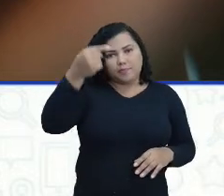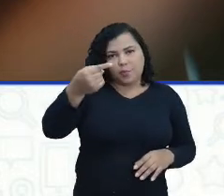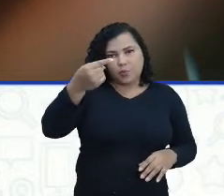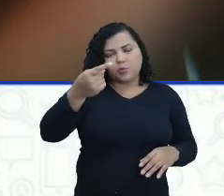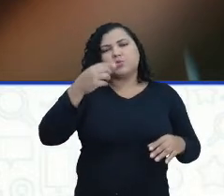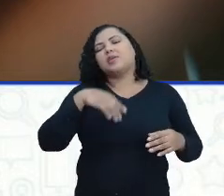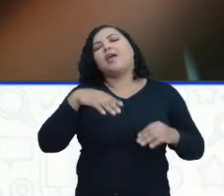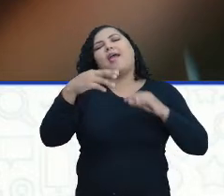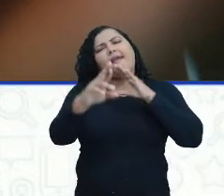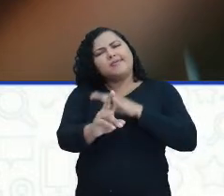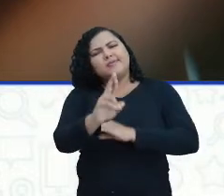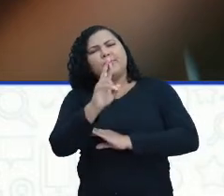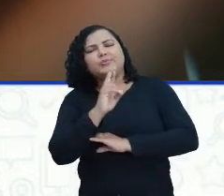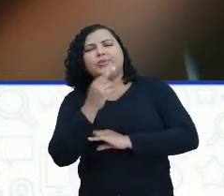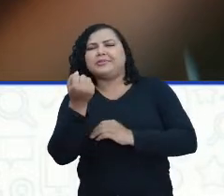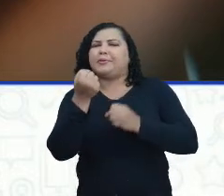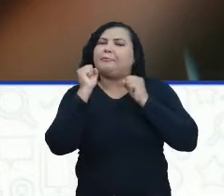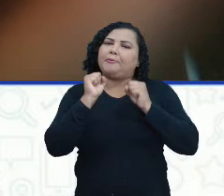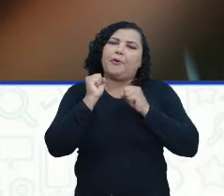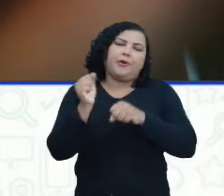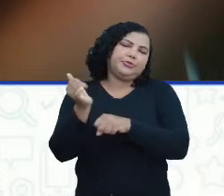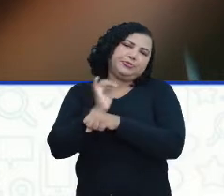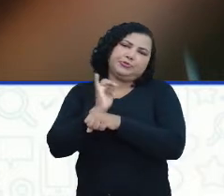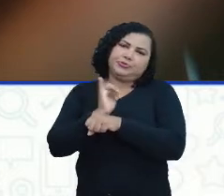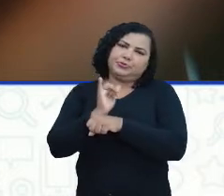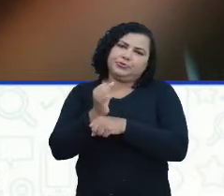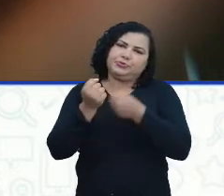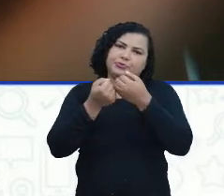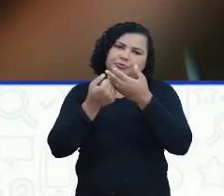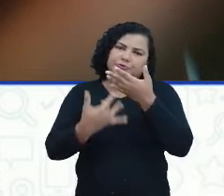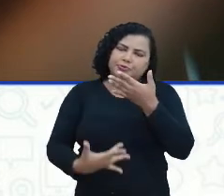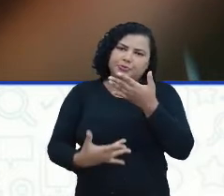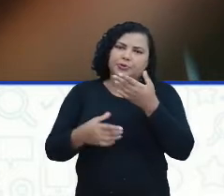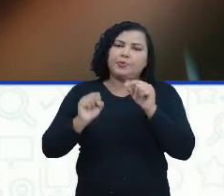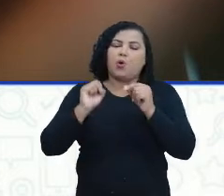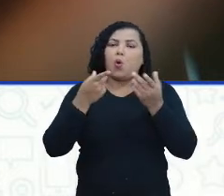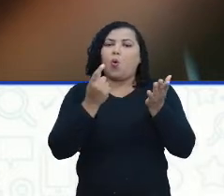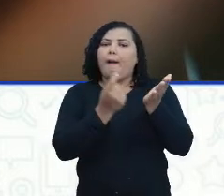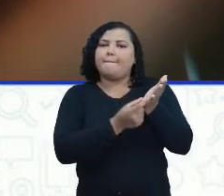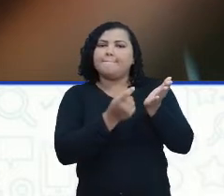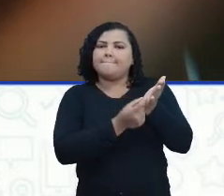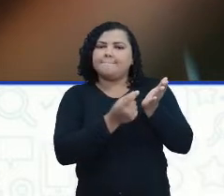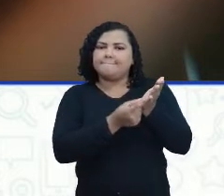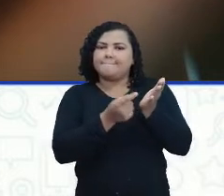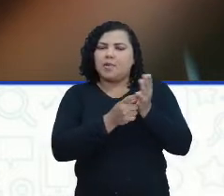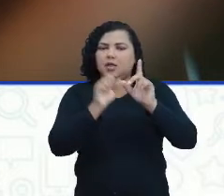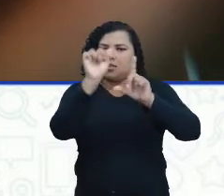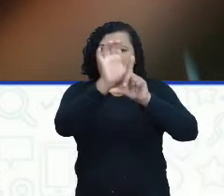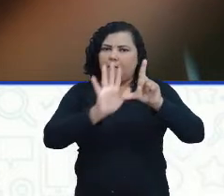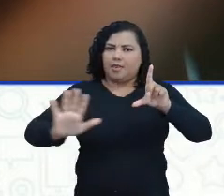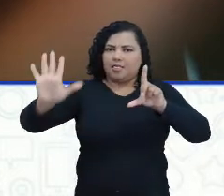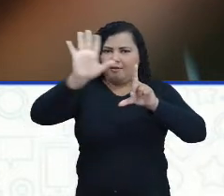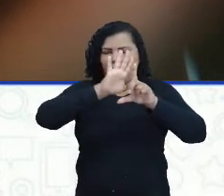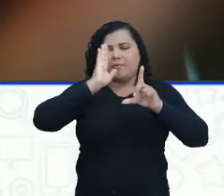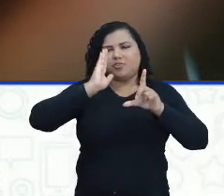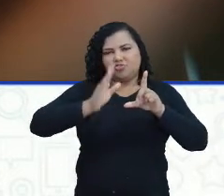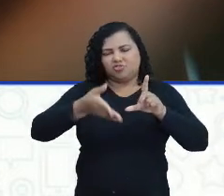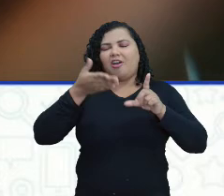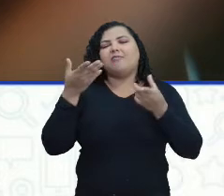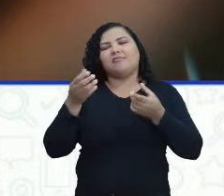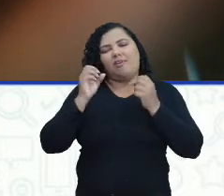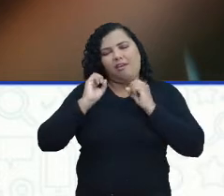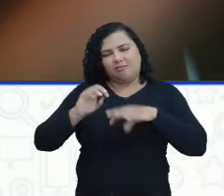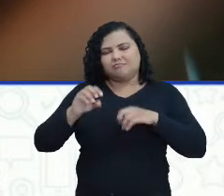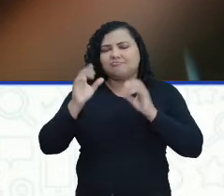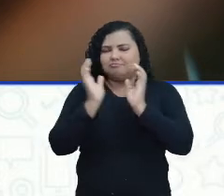para a gente um retorno, seja lá na plataforma, né, na nossa plataforma que já está, né, em atividade, já